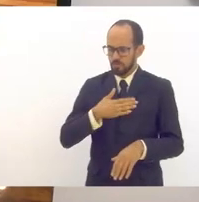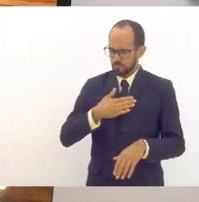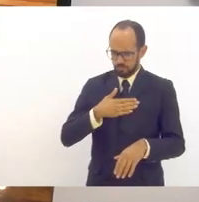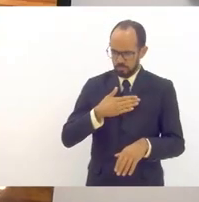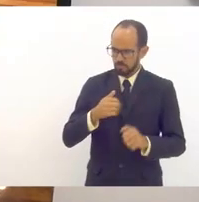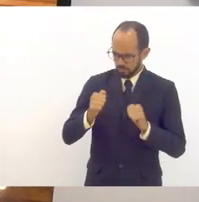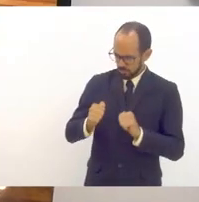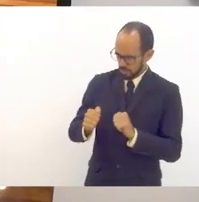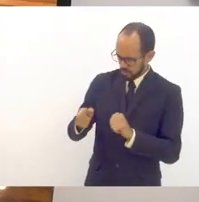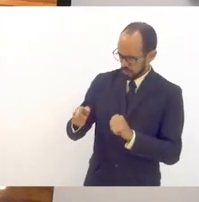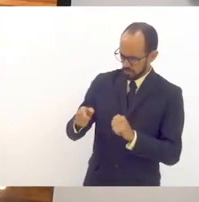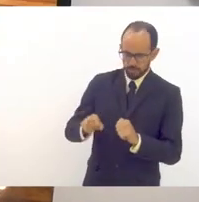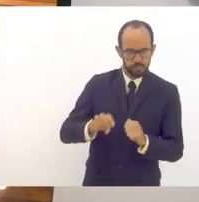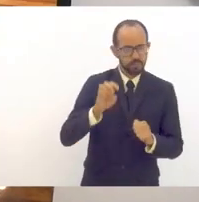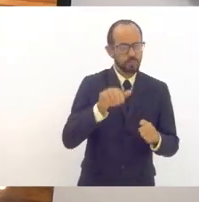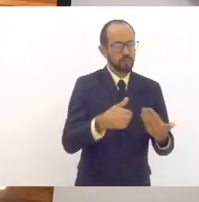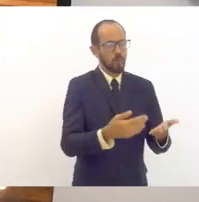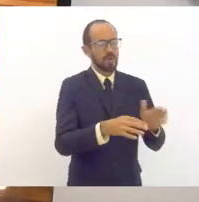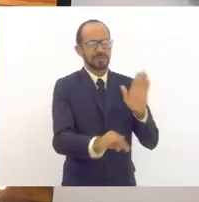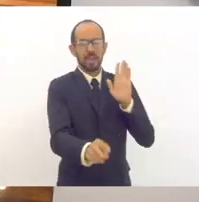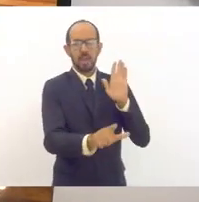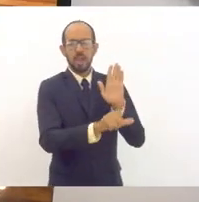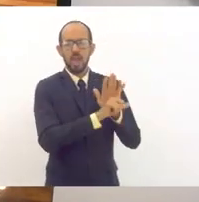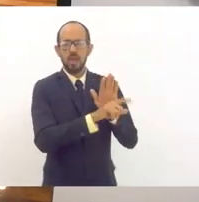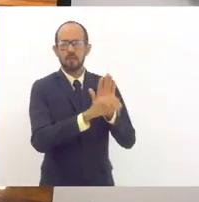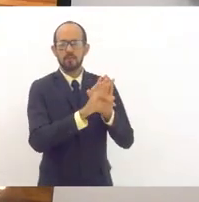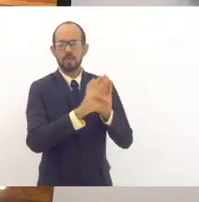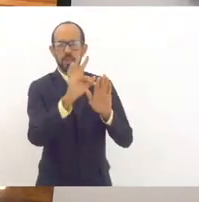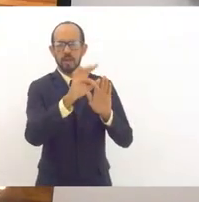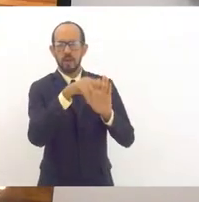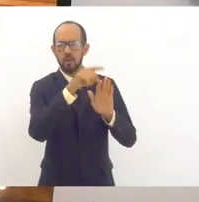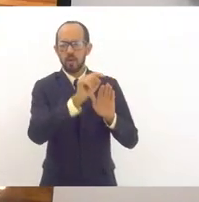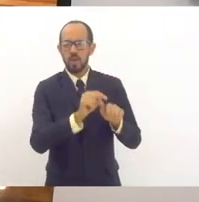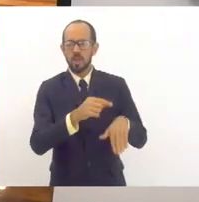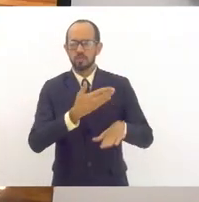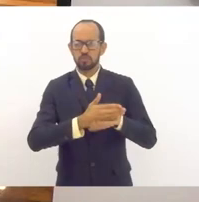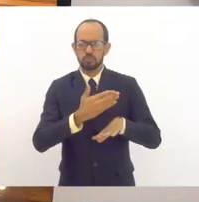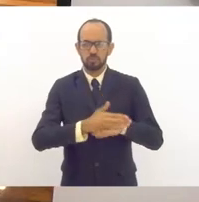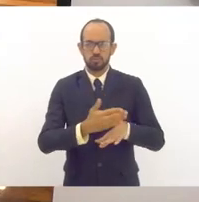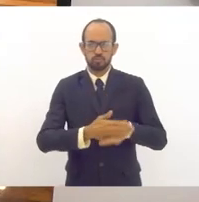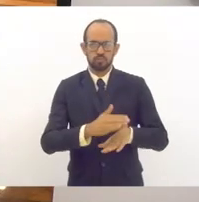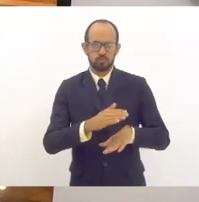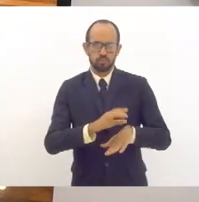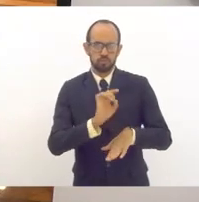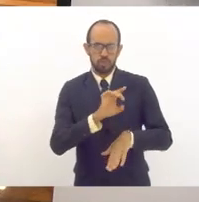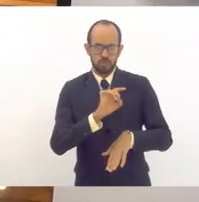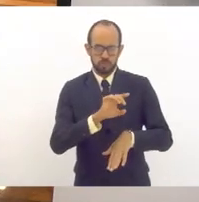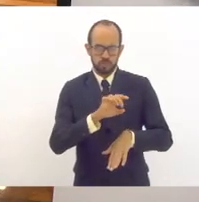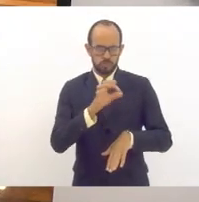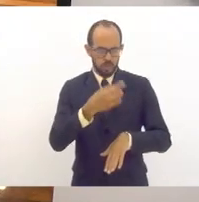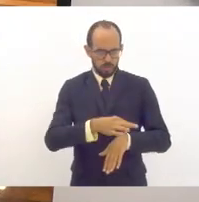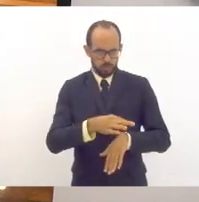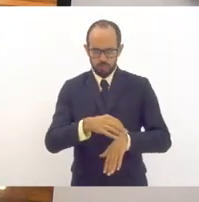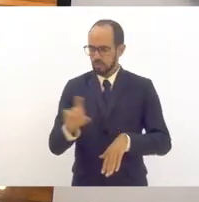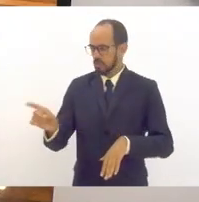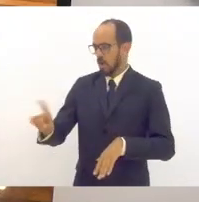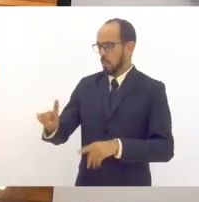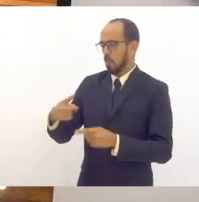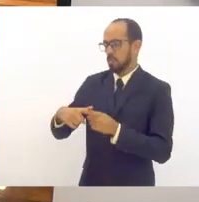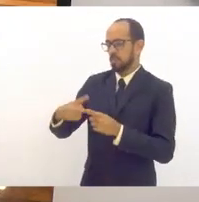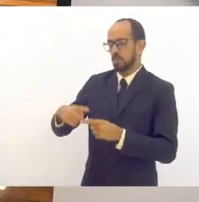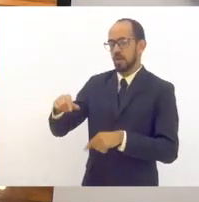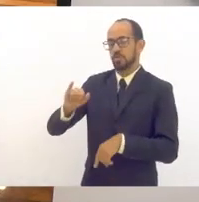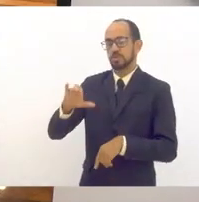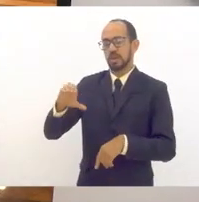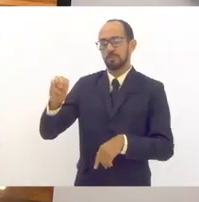lei federal ela é alta é de Alto executariedade concorda não porque quando você fixa no ICMS no estado é por